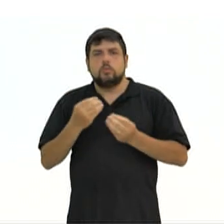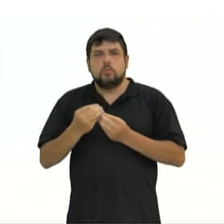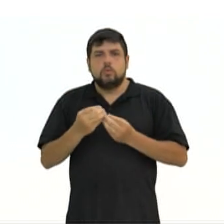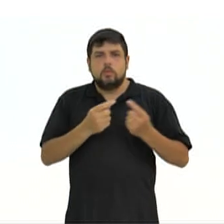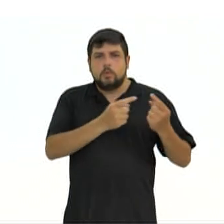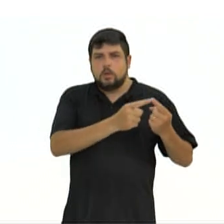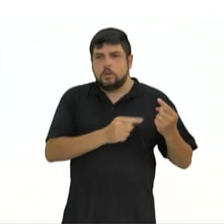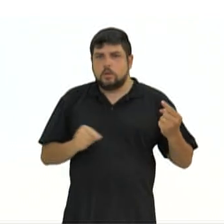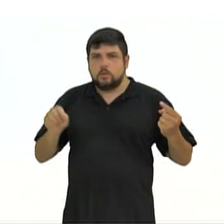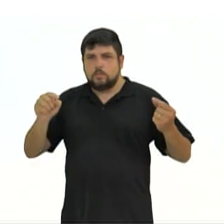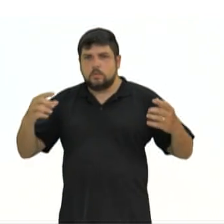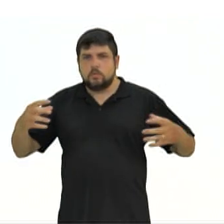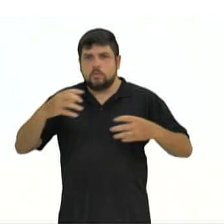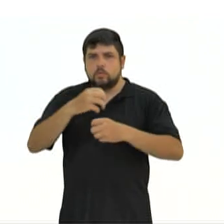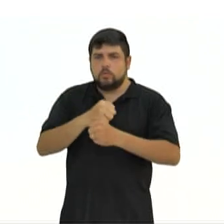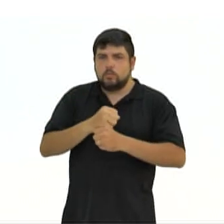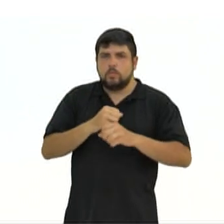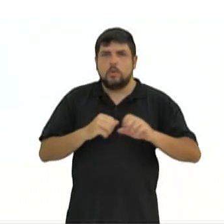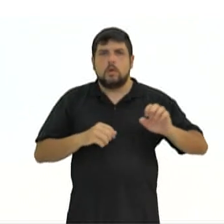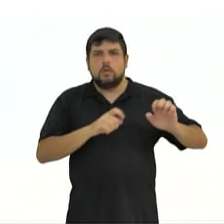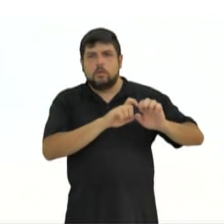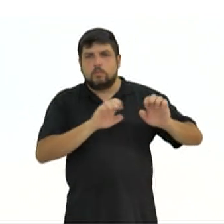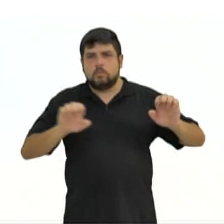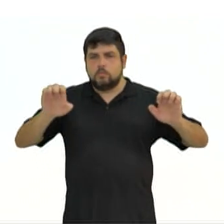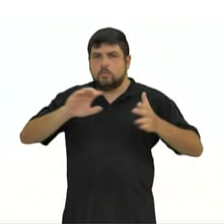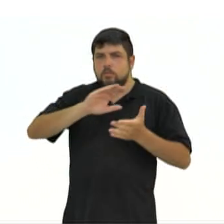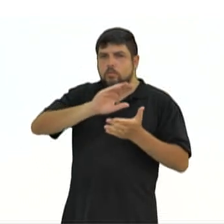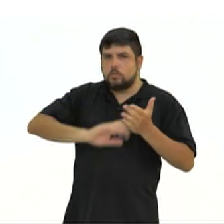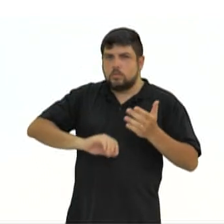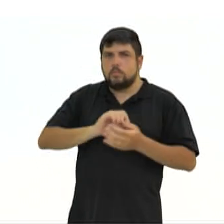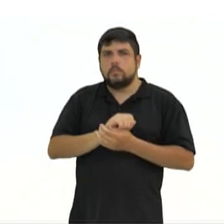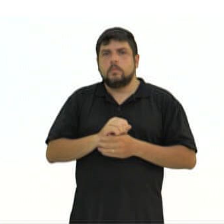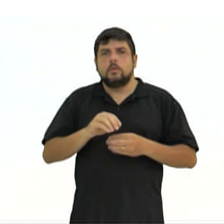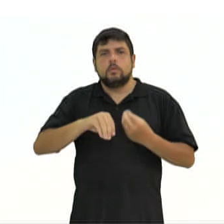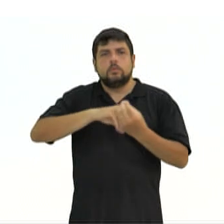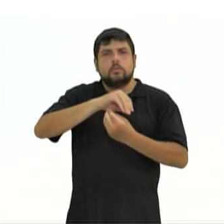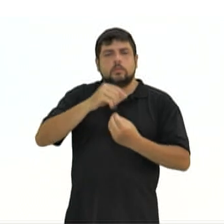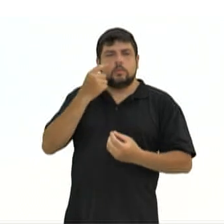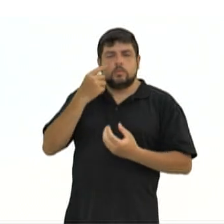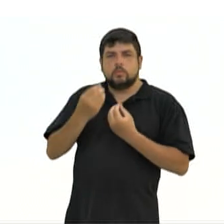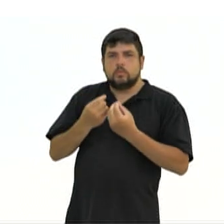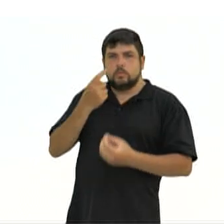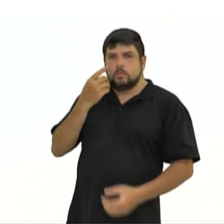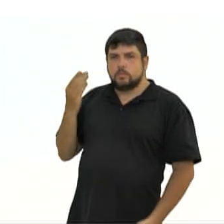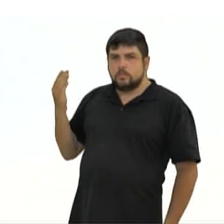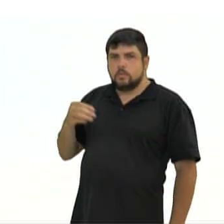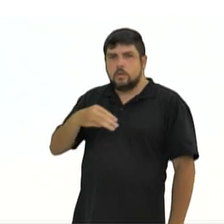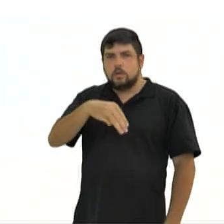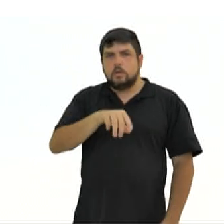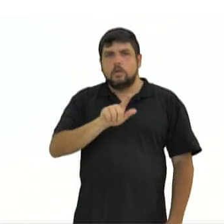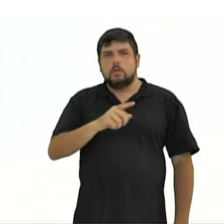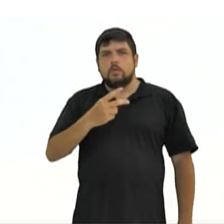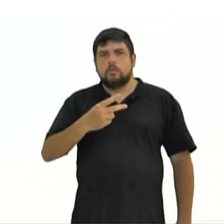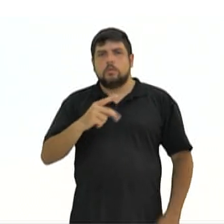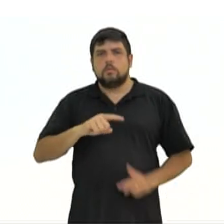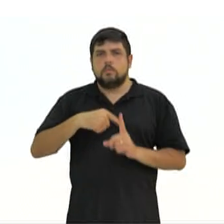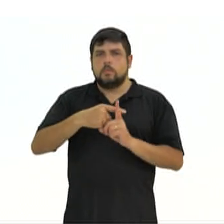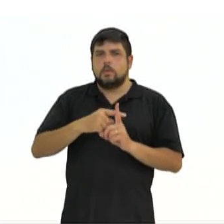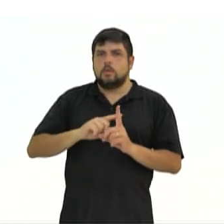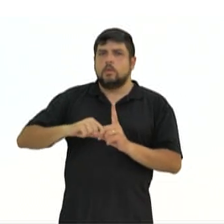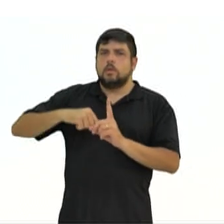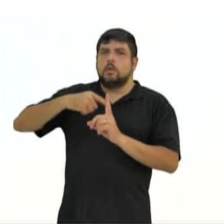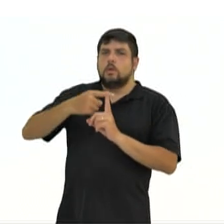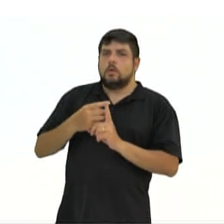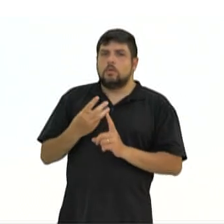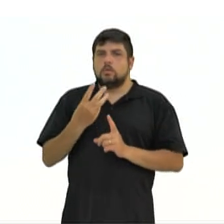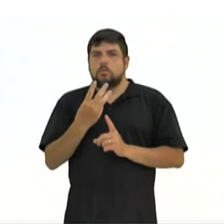duas, eliminando os elétrons que estão do lado oposto, e a reação global vai ser assim, ó, Mg2+, mais